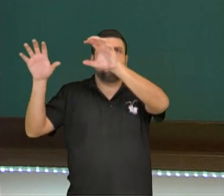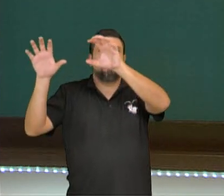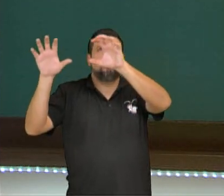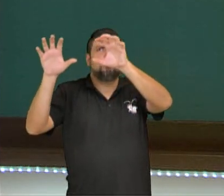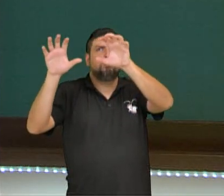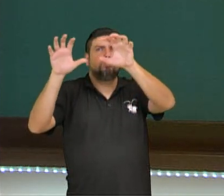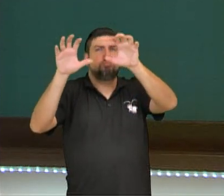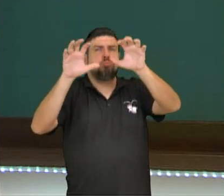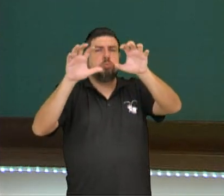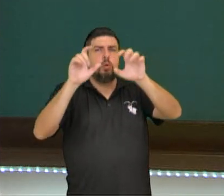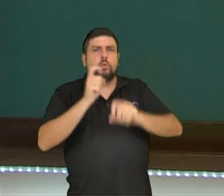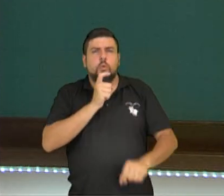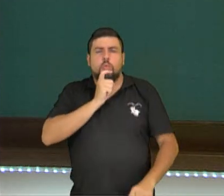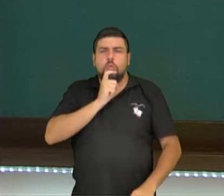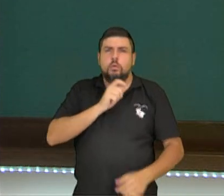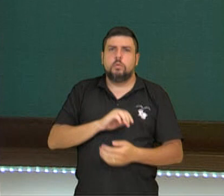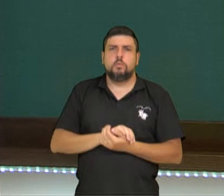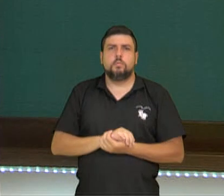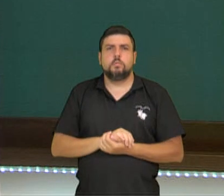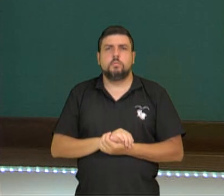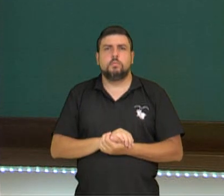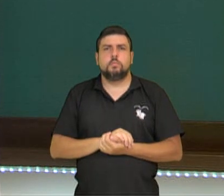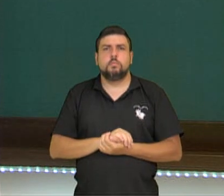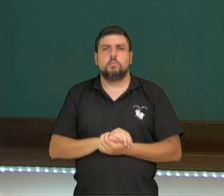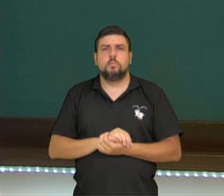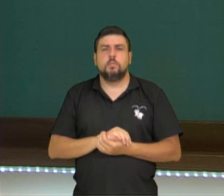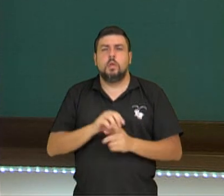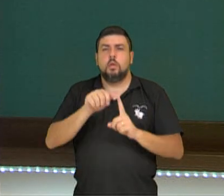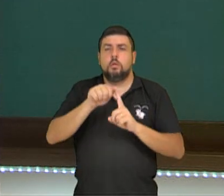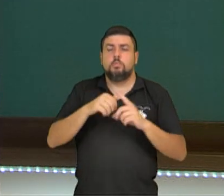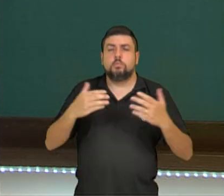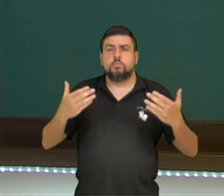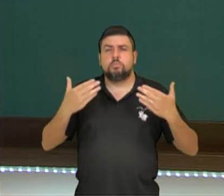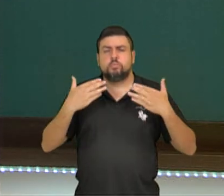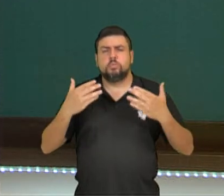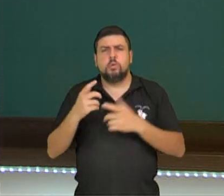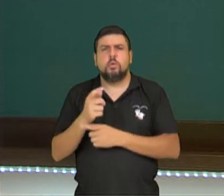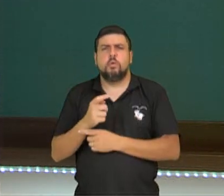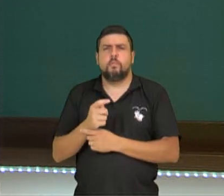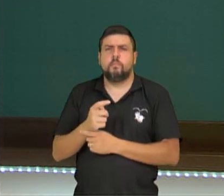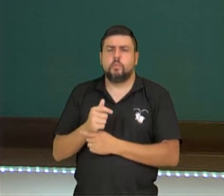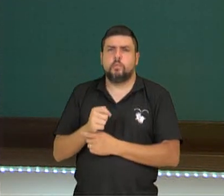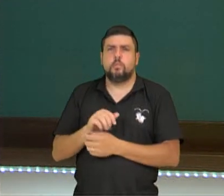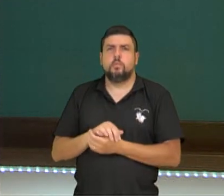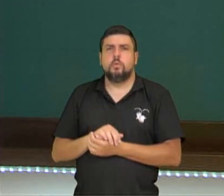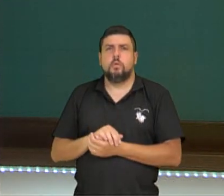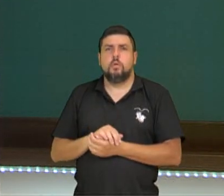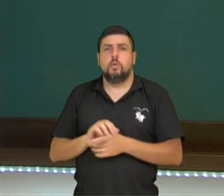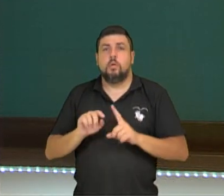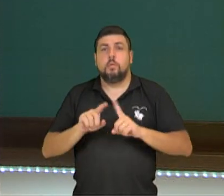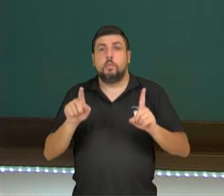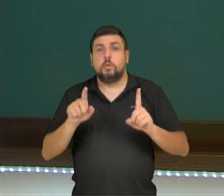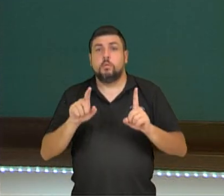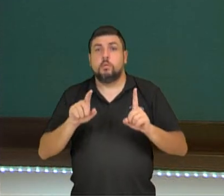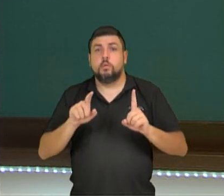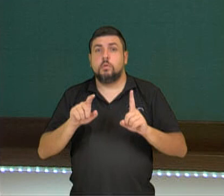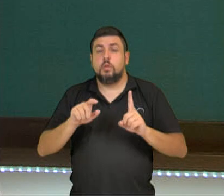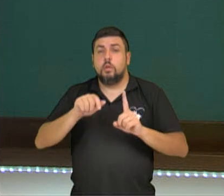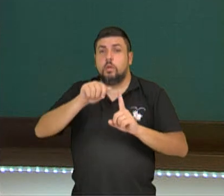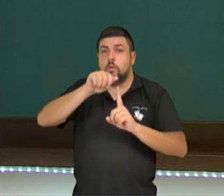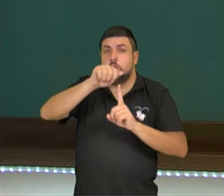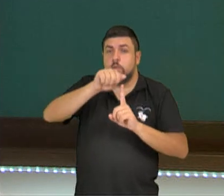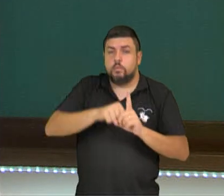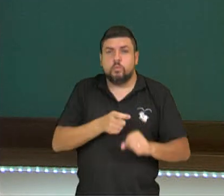atuação dela. Aqui no verão eu já não tenho muito atuação da massa polar atlântica, mas no inverno ela leva frio para boa